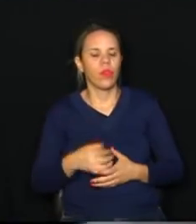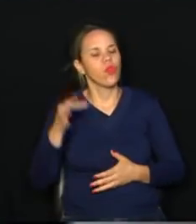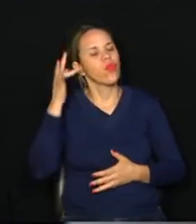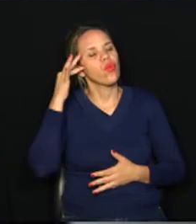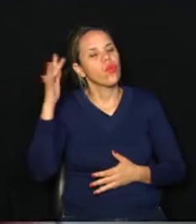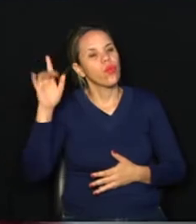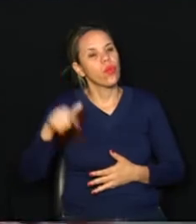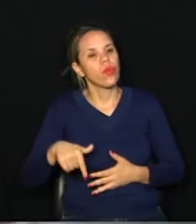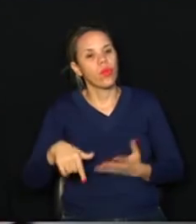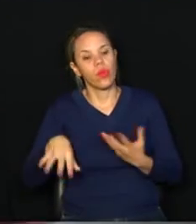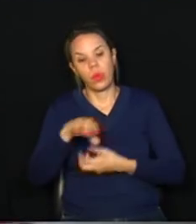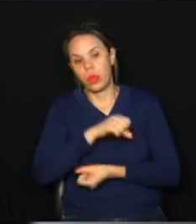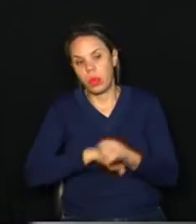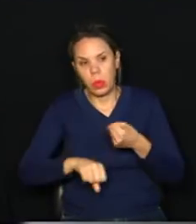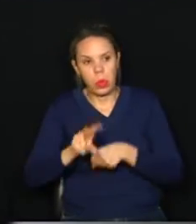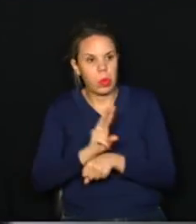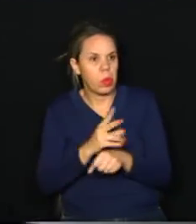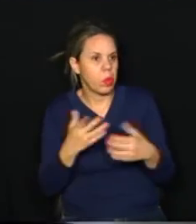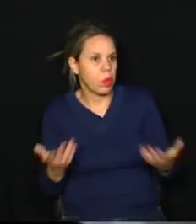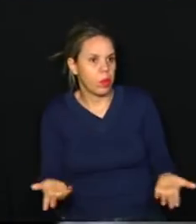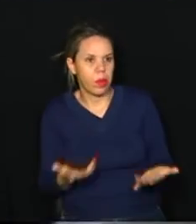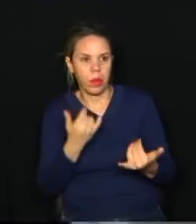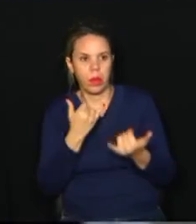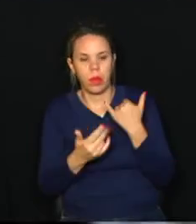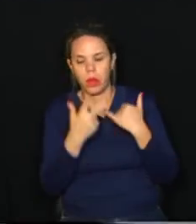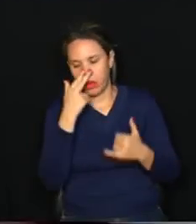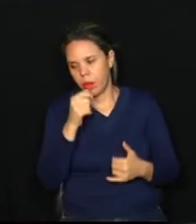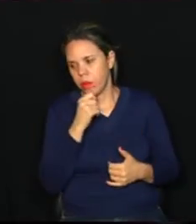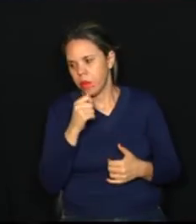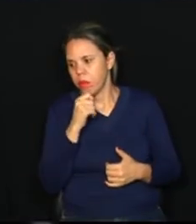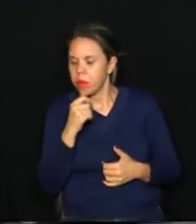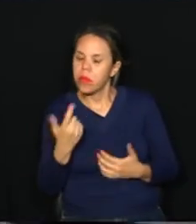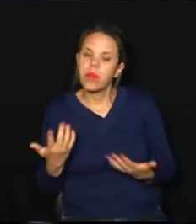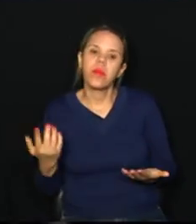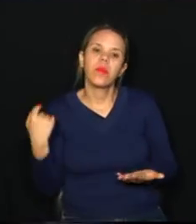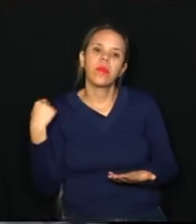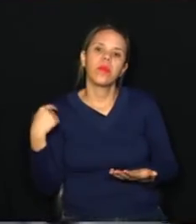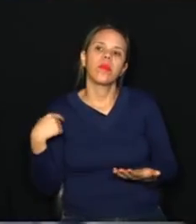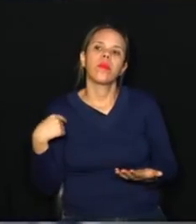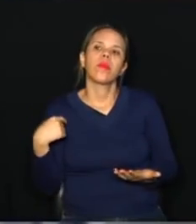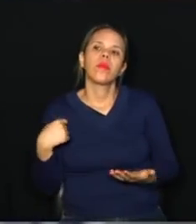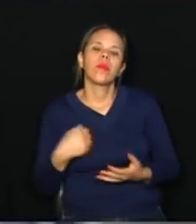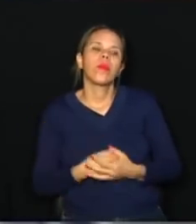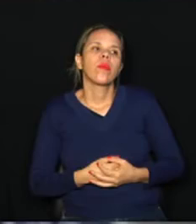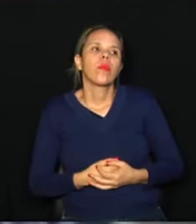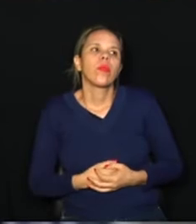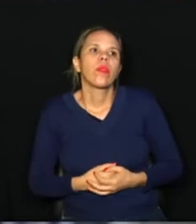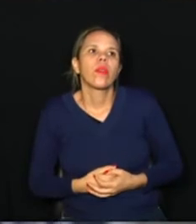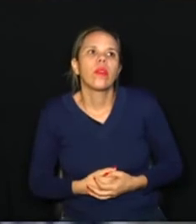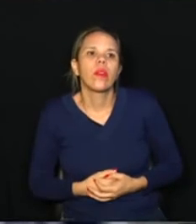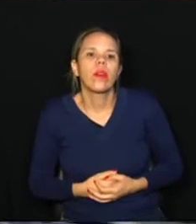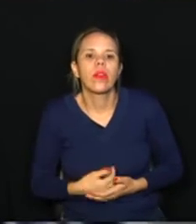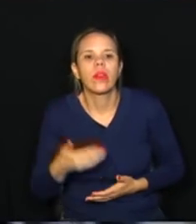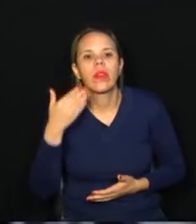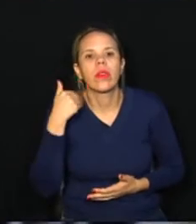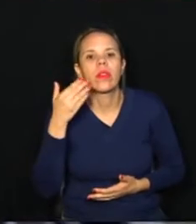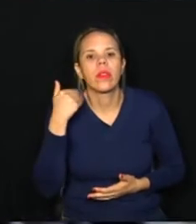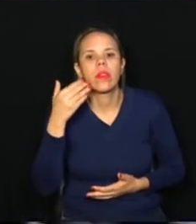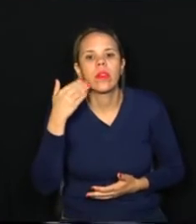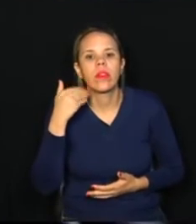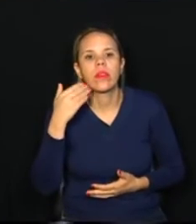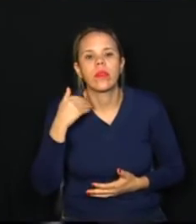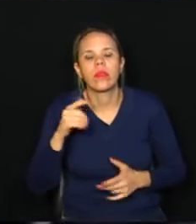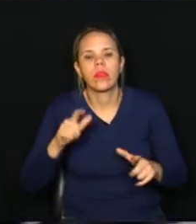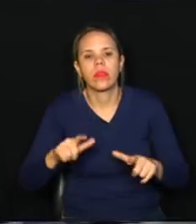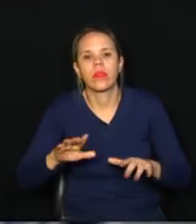da sustentabilidade e parece que nós ainda estamos na época em que tem que explorar o ambiente até